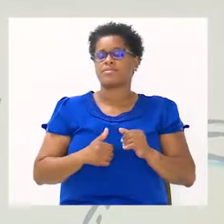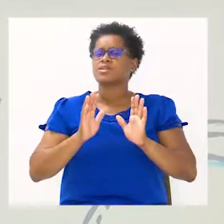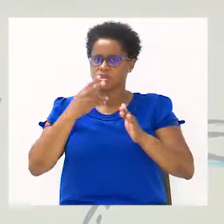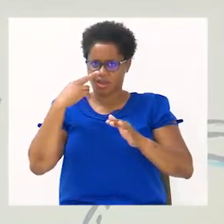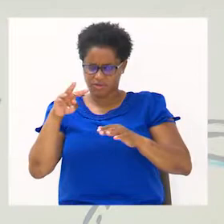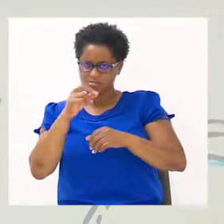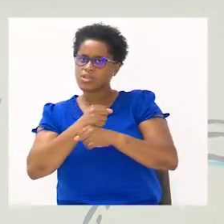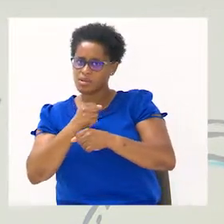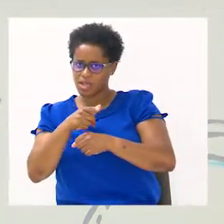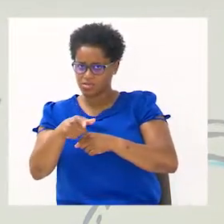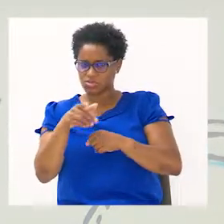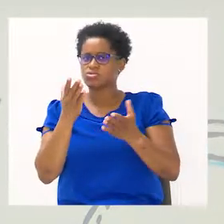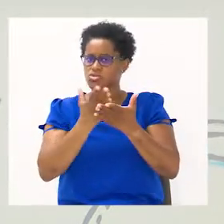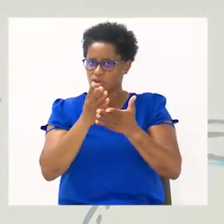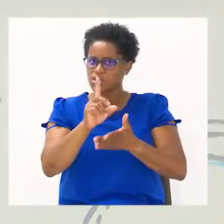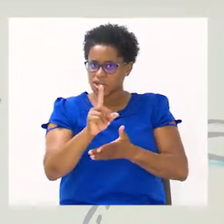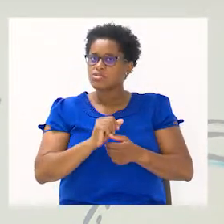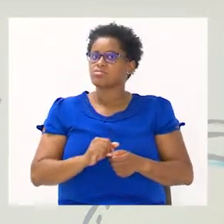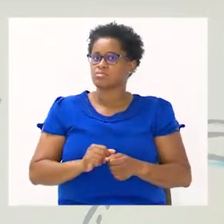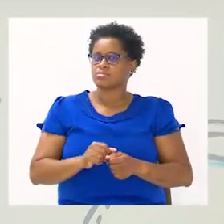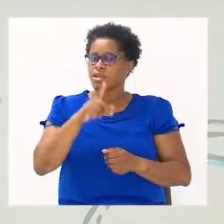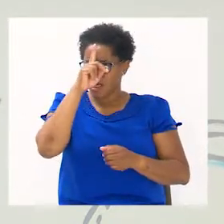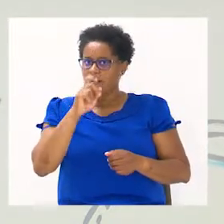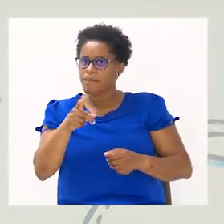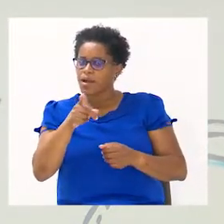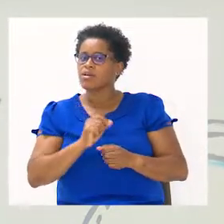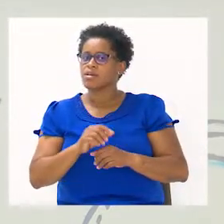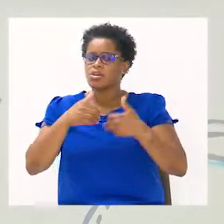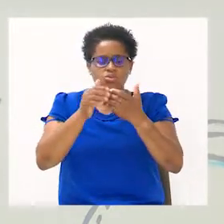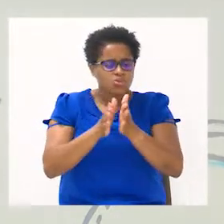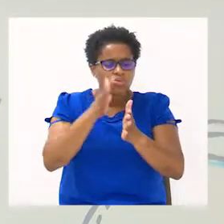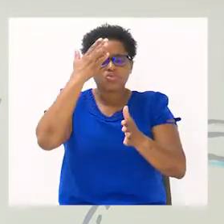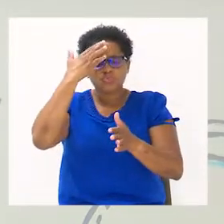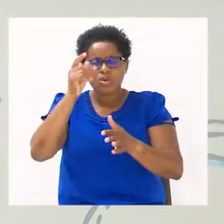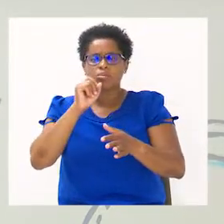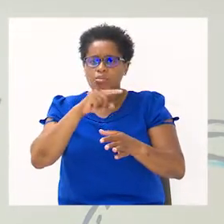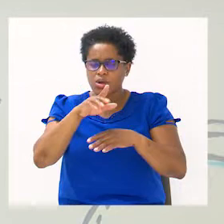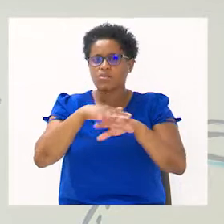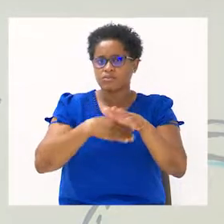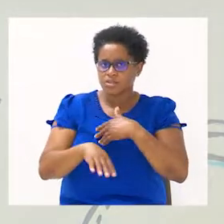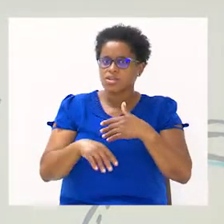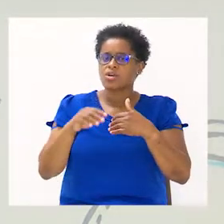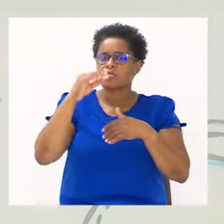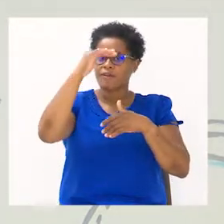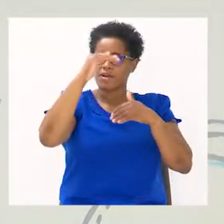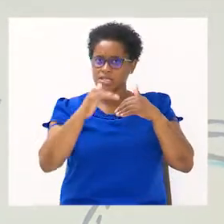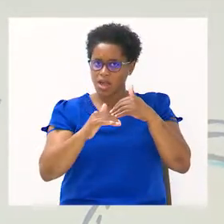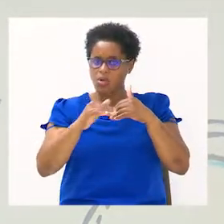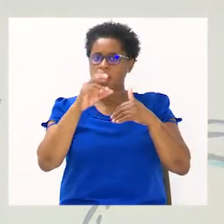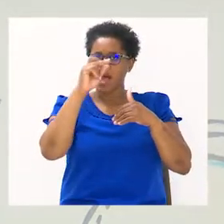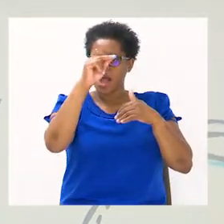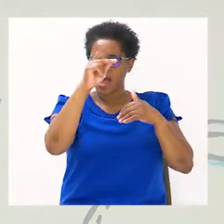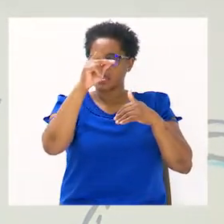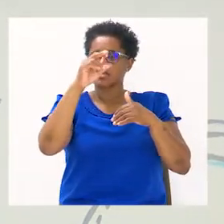no 6º ano, não é? Todo número que pode ser representado por uma fração, A sobre B, onde o A e o B